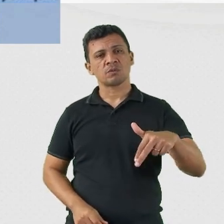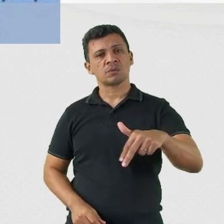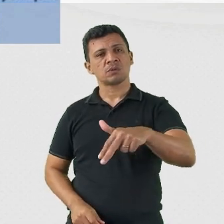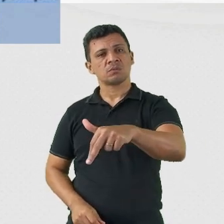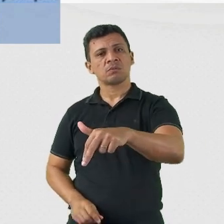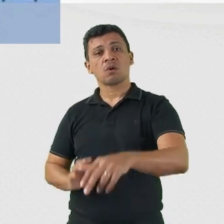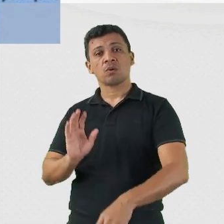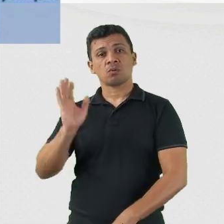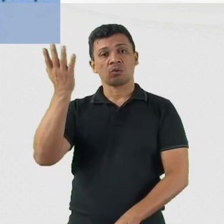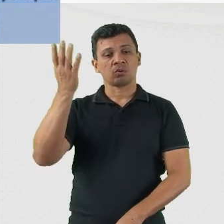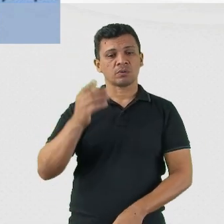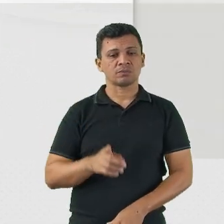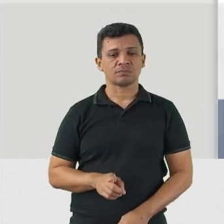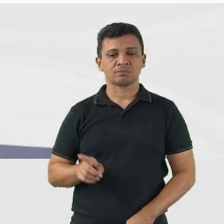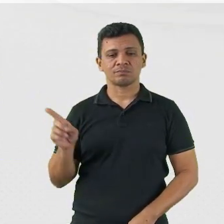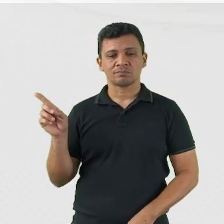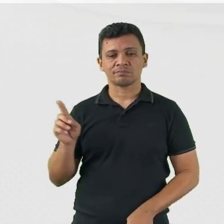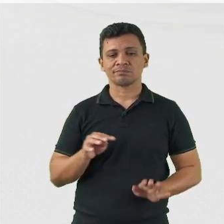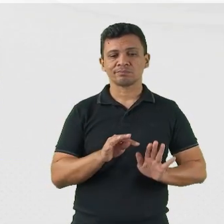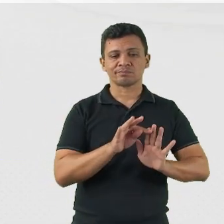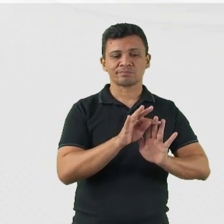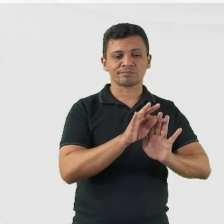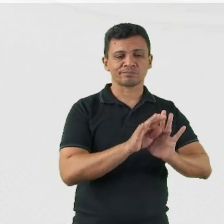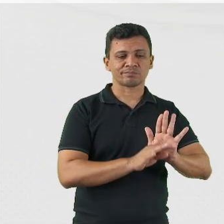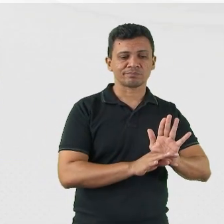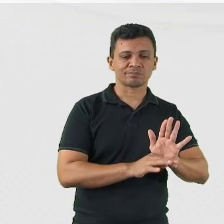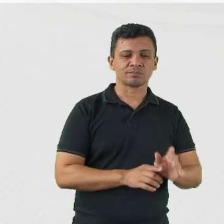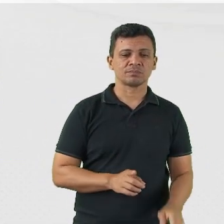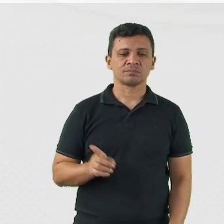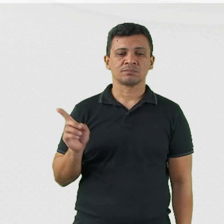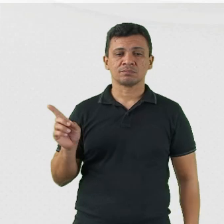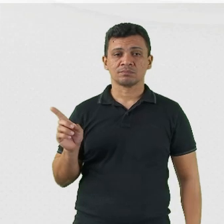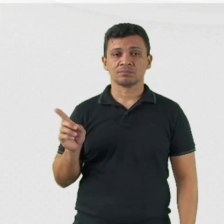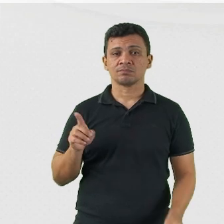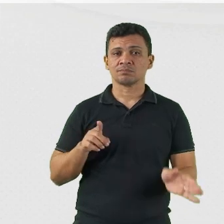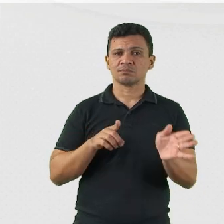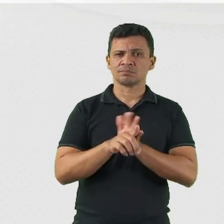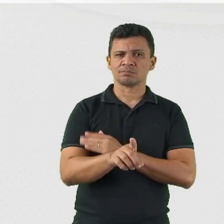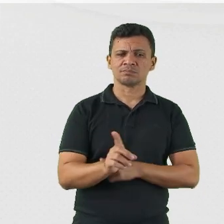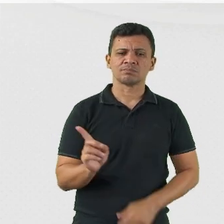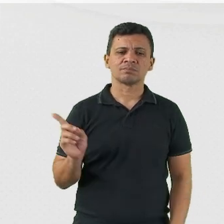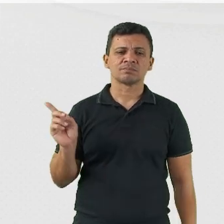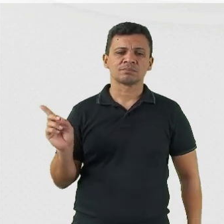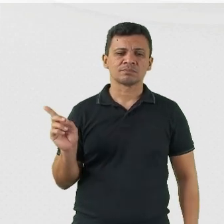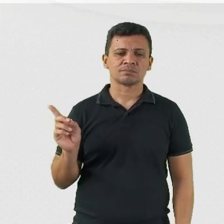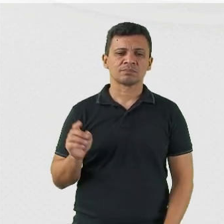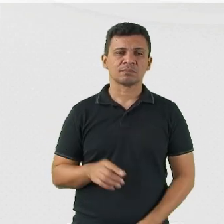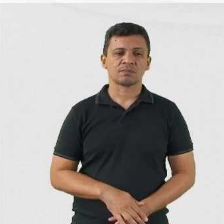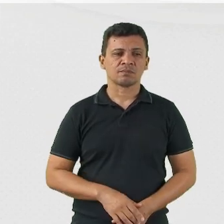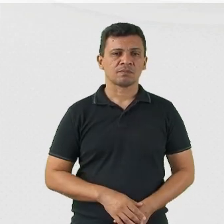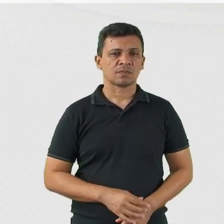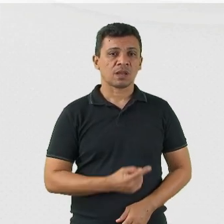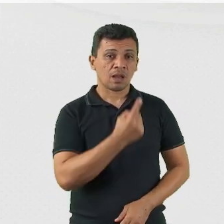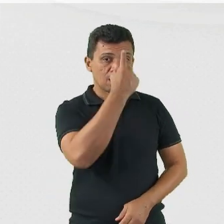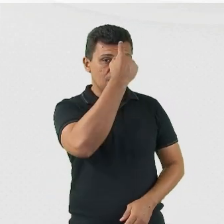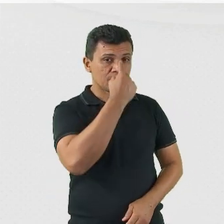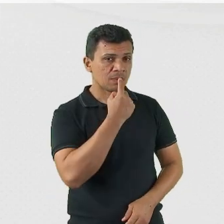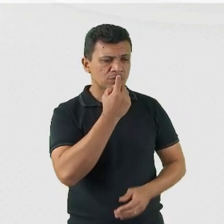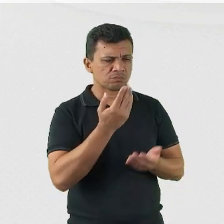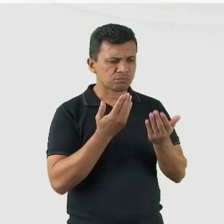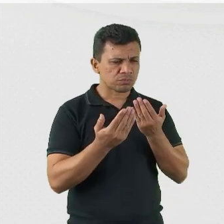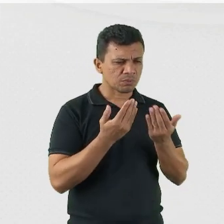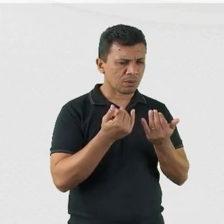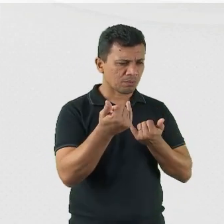nós temos um outro fragmento e vamos para a pergunta. Analisando a imagem e as